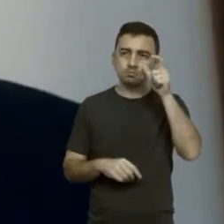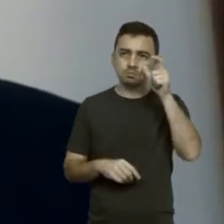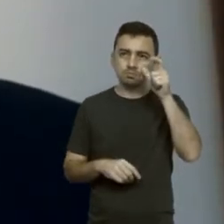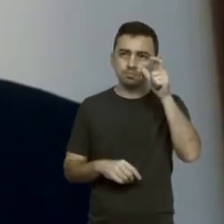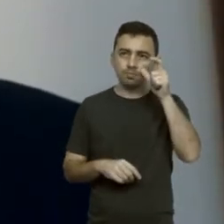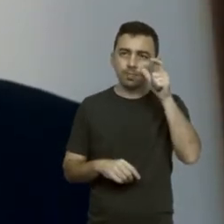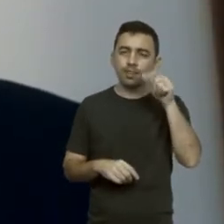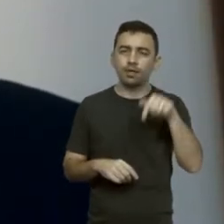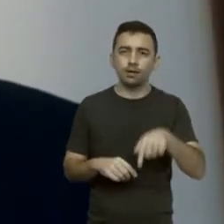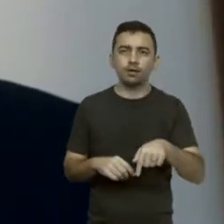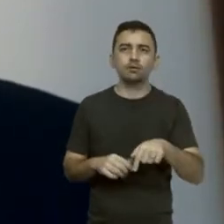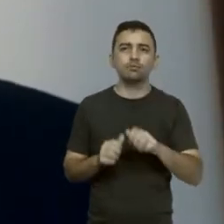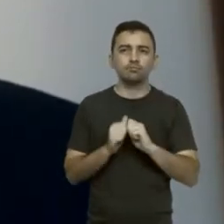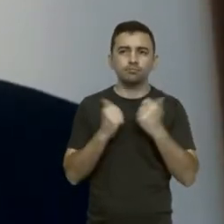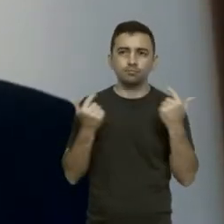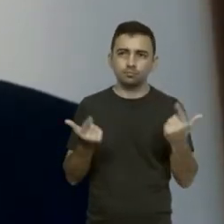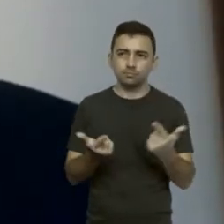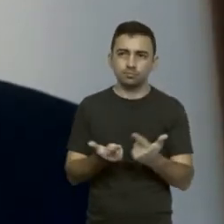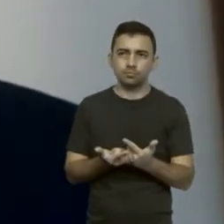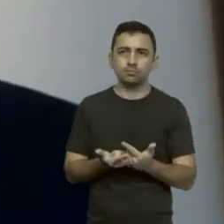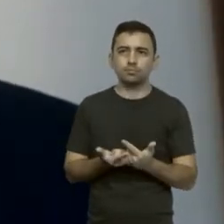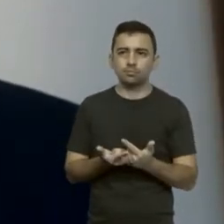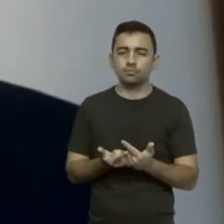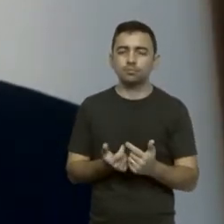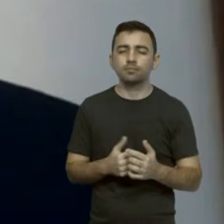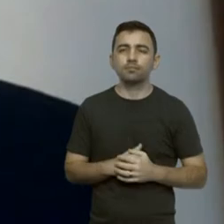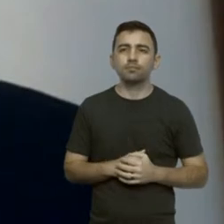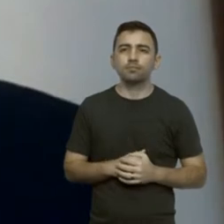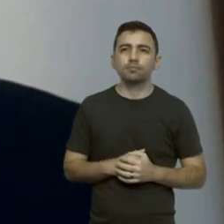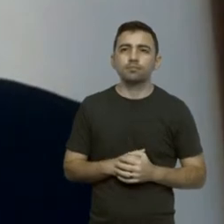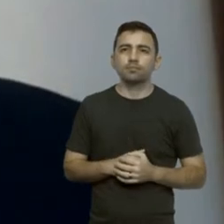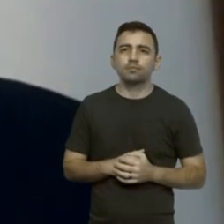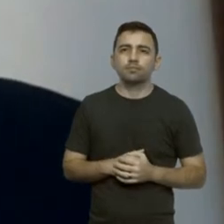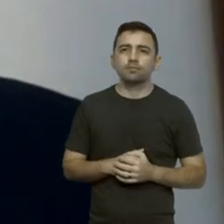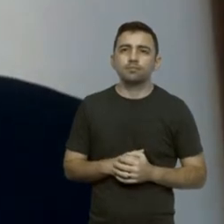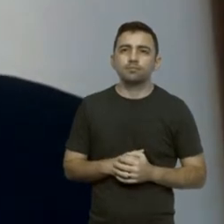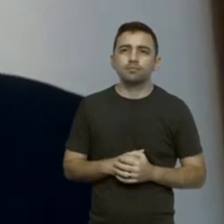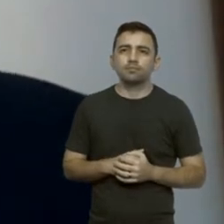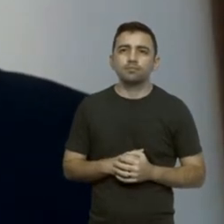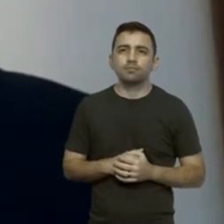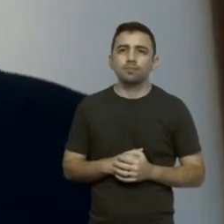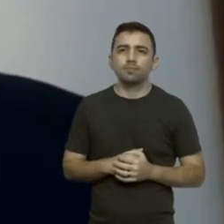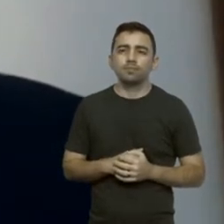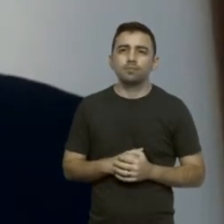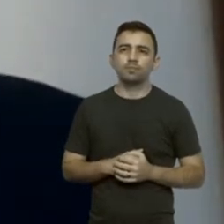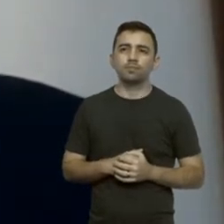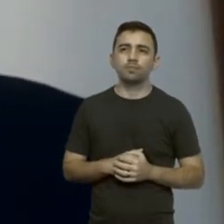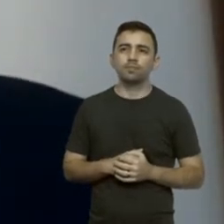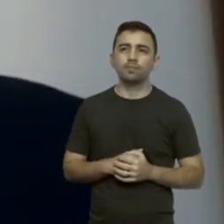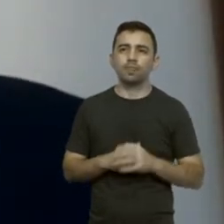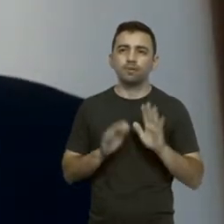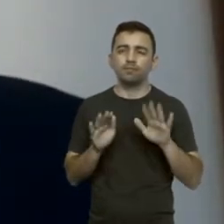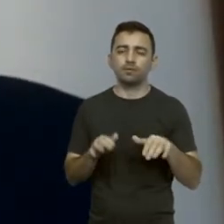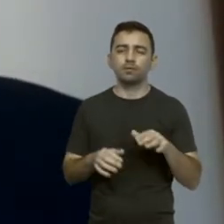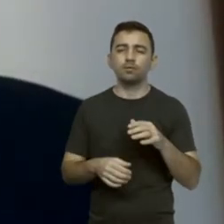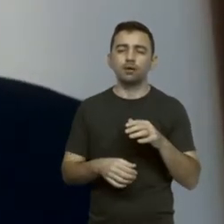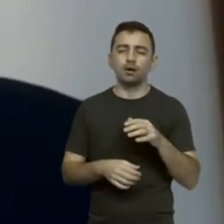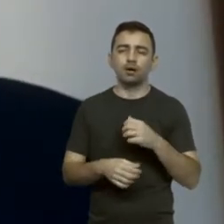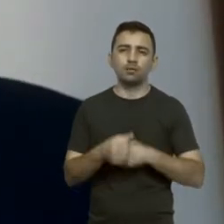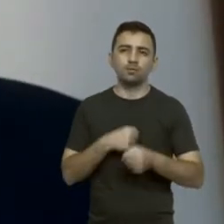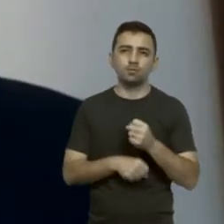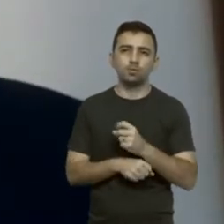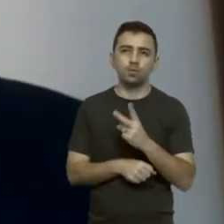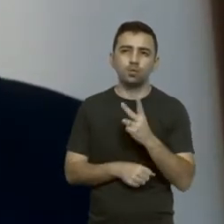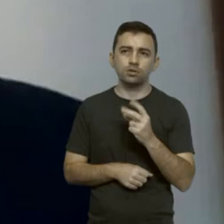hoje nos trabalhos da Assembleia Legislativa. No final do ano 2000, o